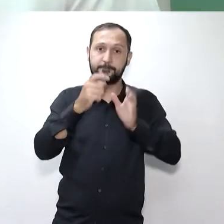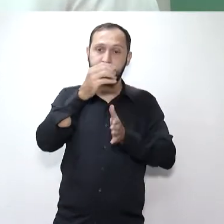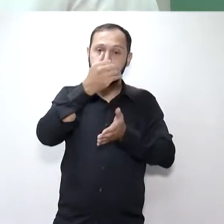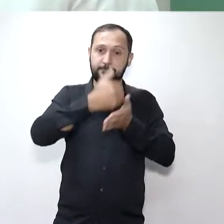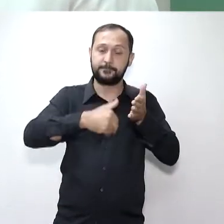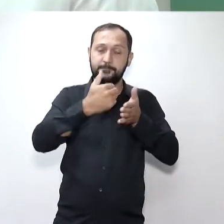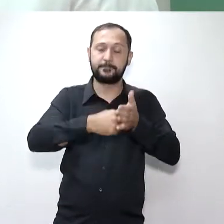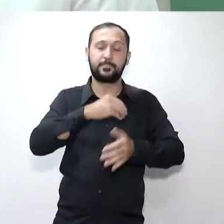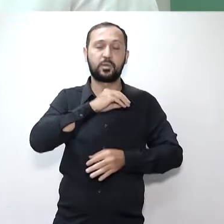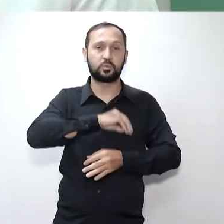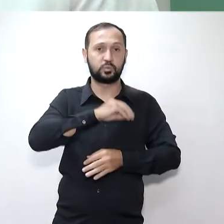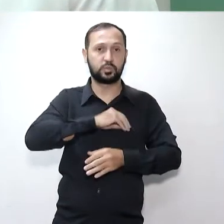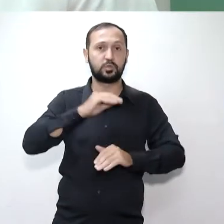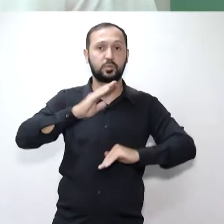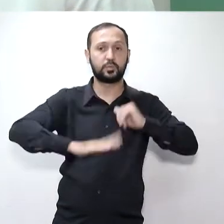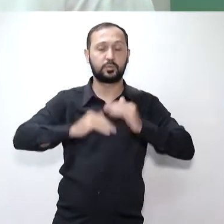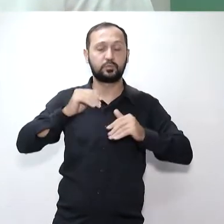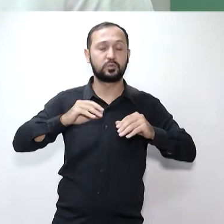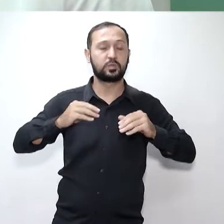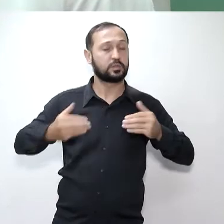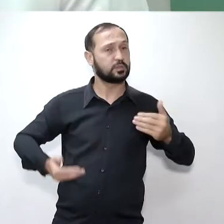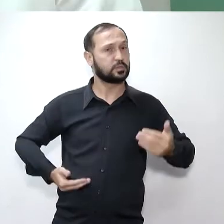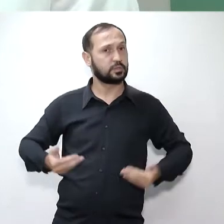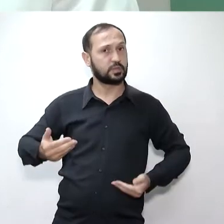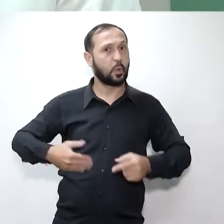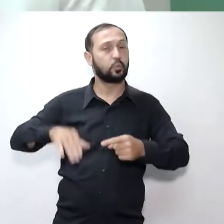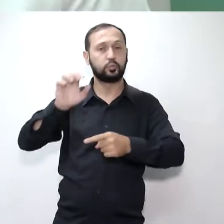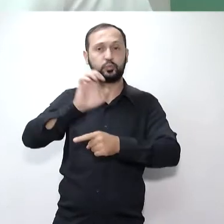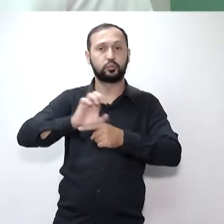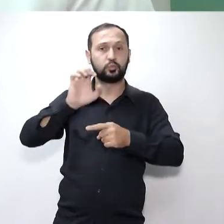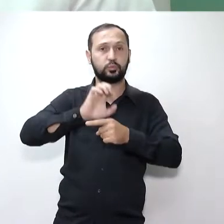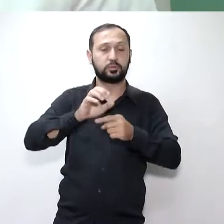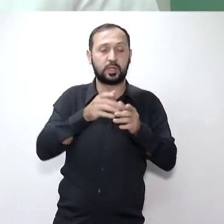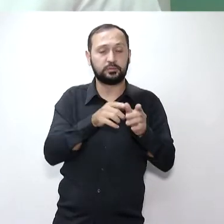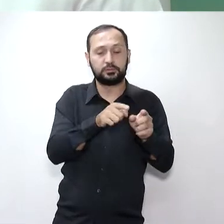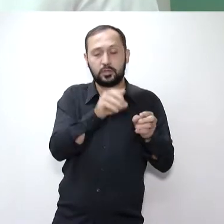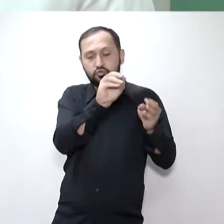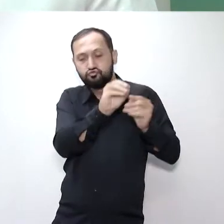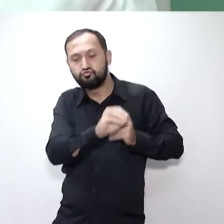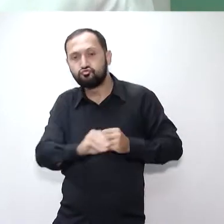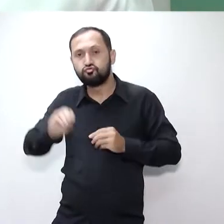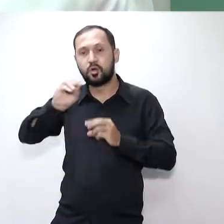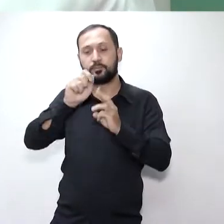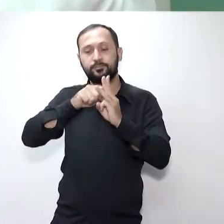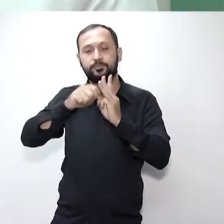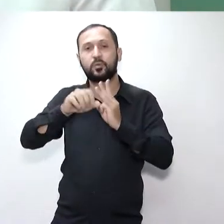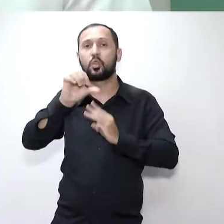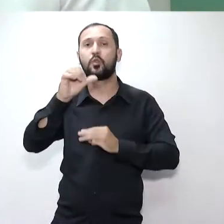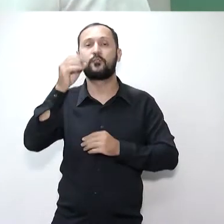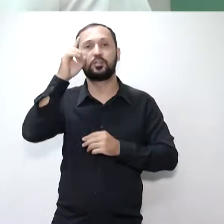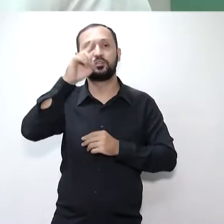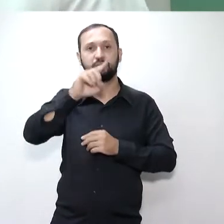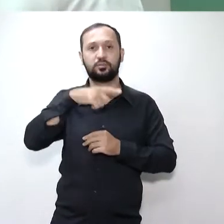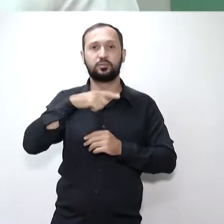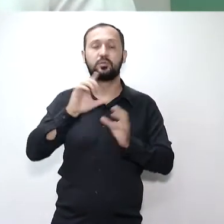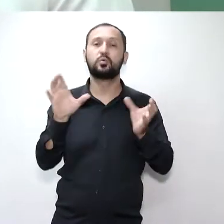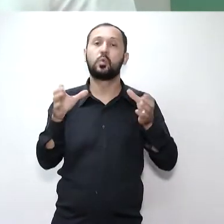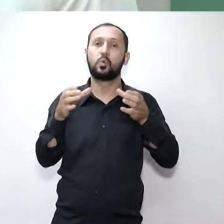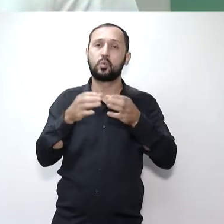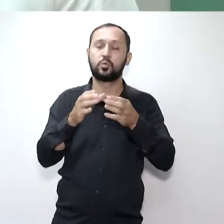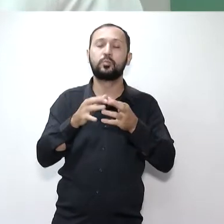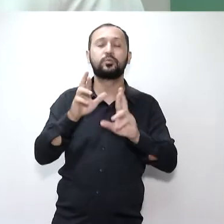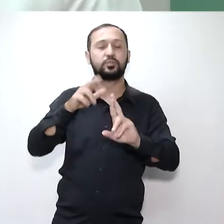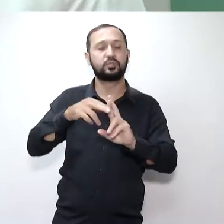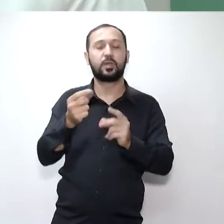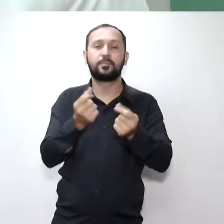de empréstimo consignado dos servidores estaduais por até 90 dias. Durante a sessão, a proposta foi